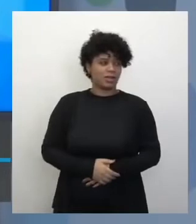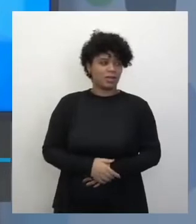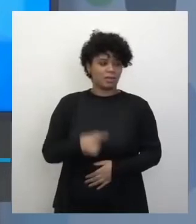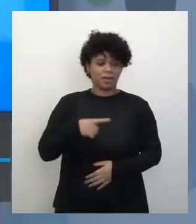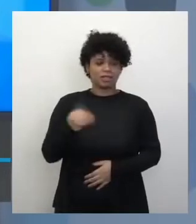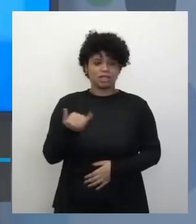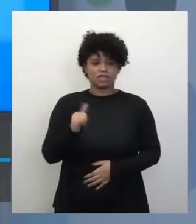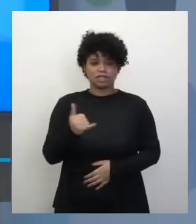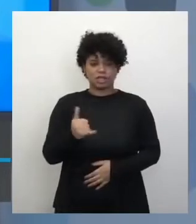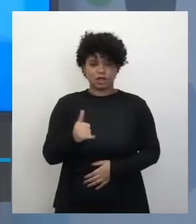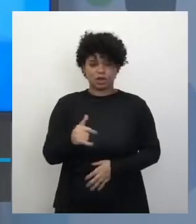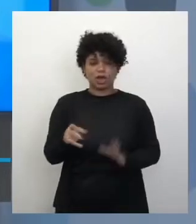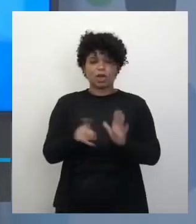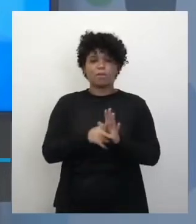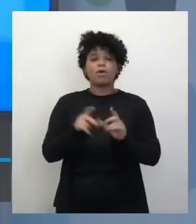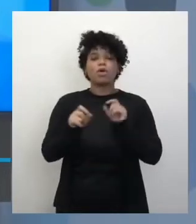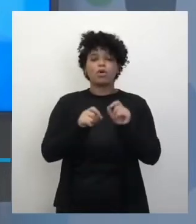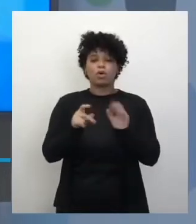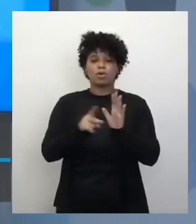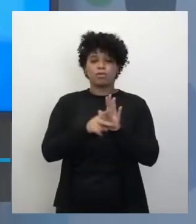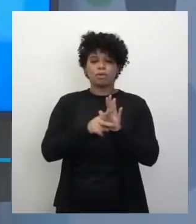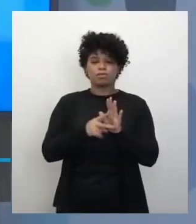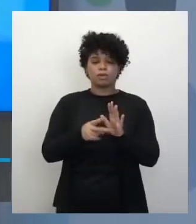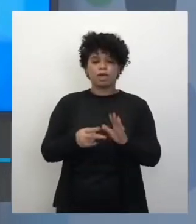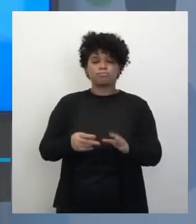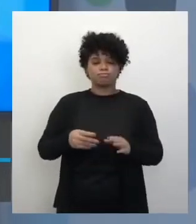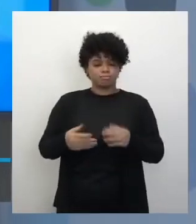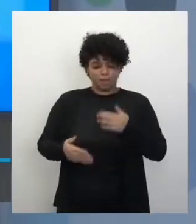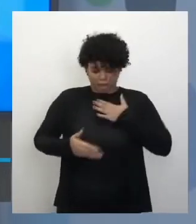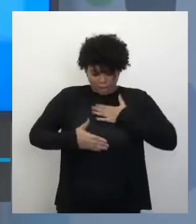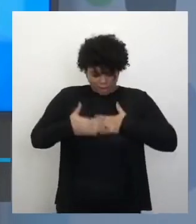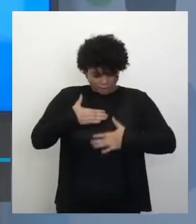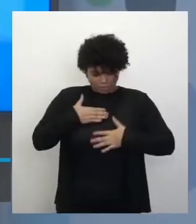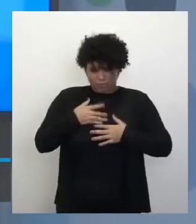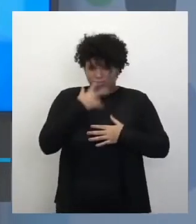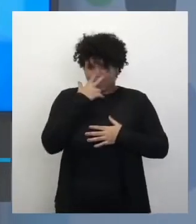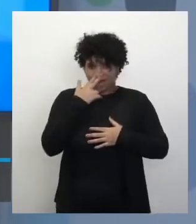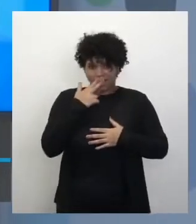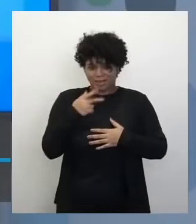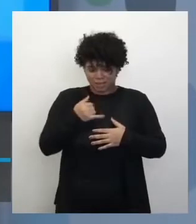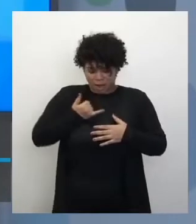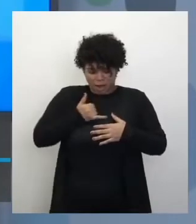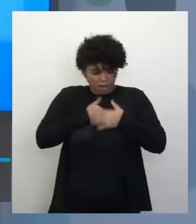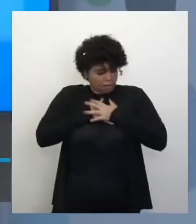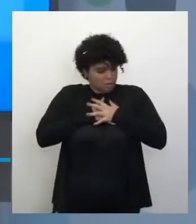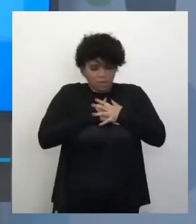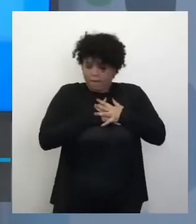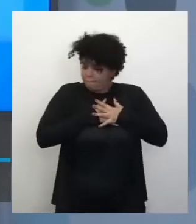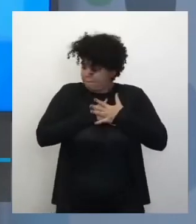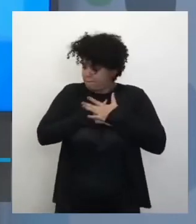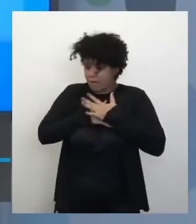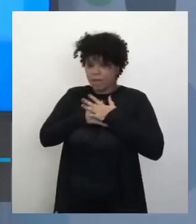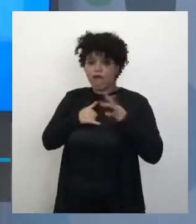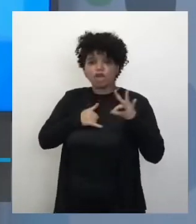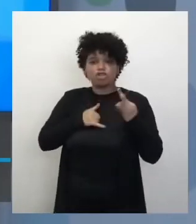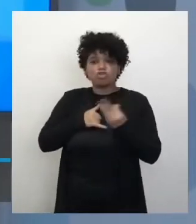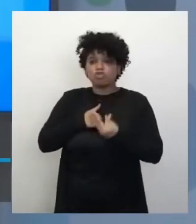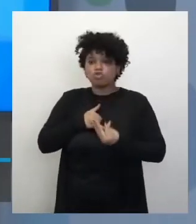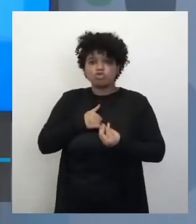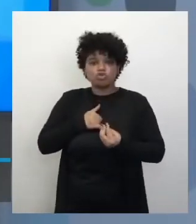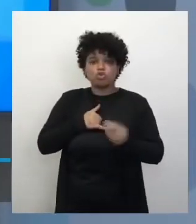passou a ser como se fosse parte do nosso corpo, né? Então, nós estamos com o celular para tudo mesmo,